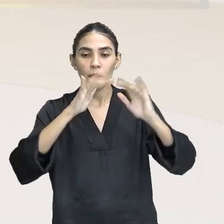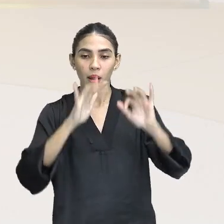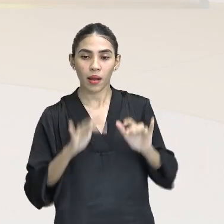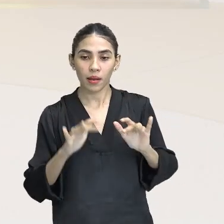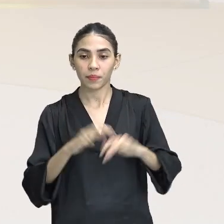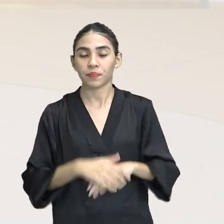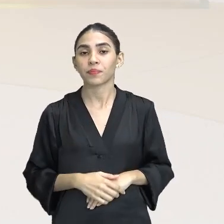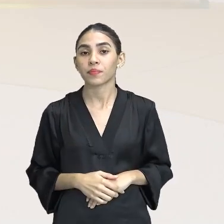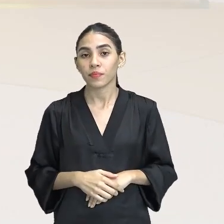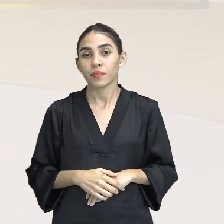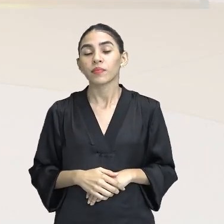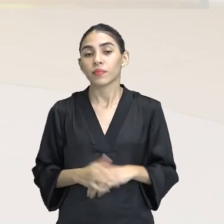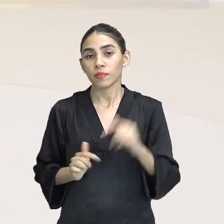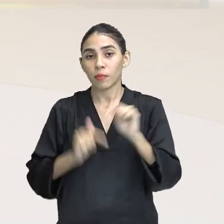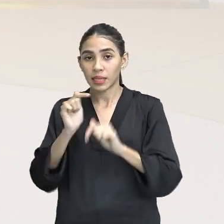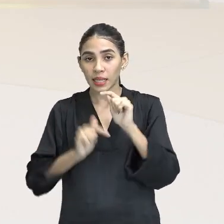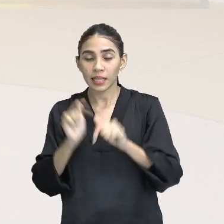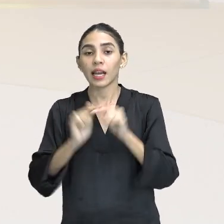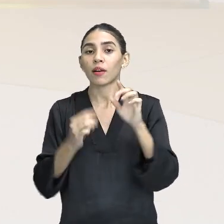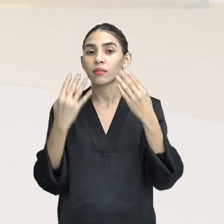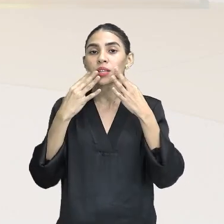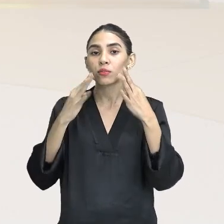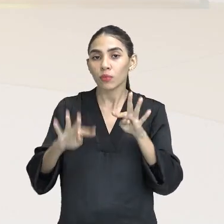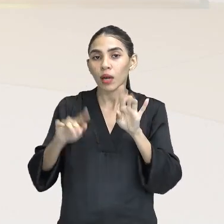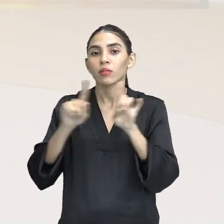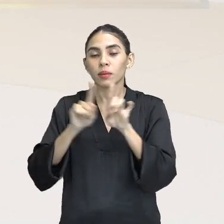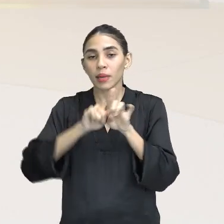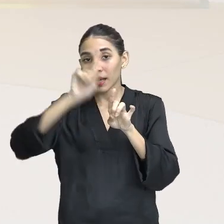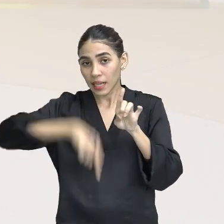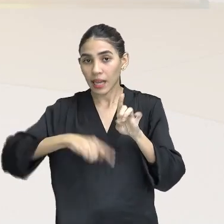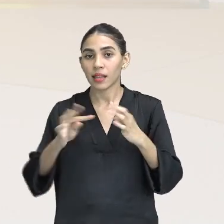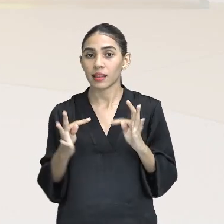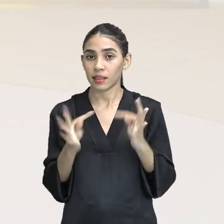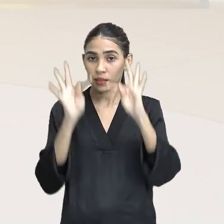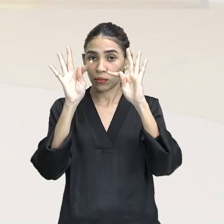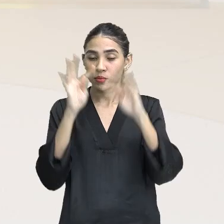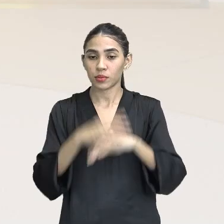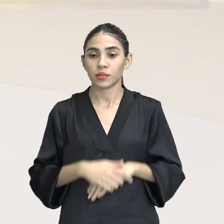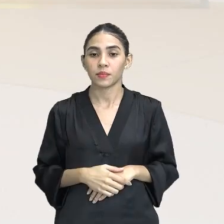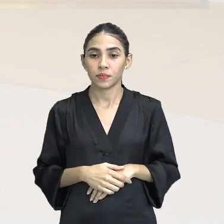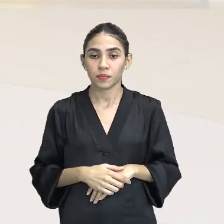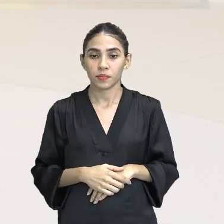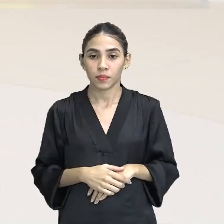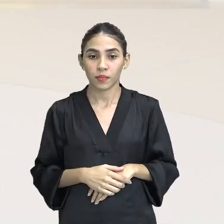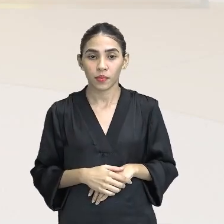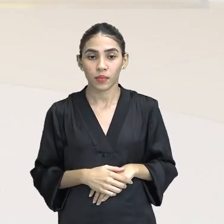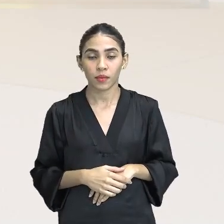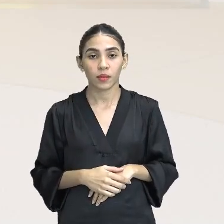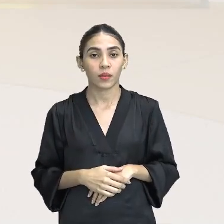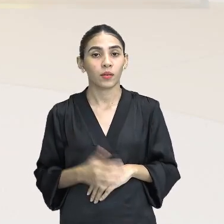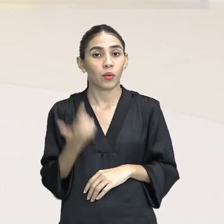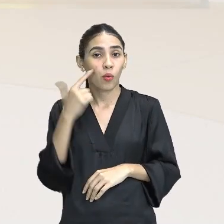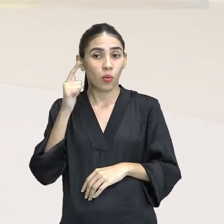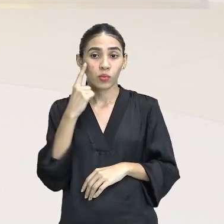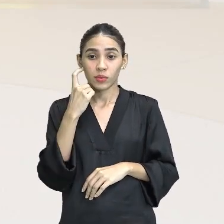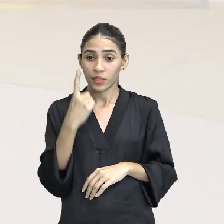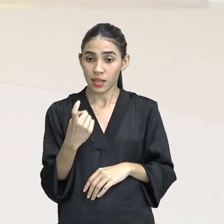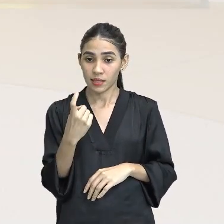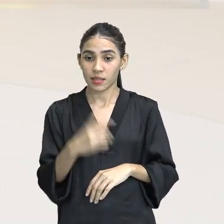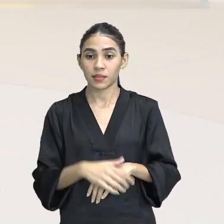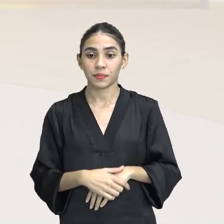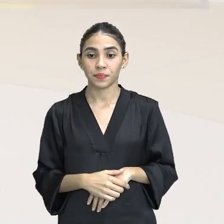não. Essas ferramentas também são tecnológicas. Exatamente. E olha só, outro detalhe importante, antes de a gente